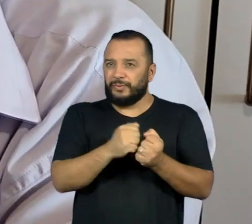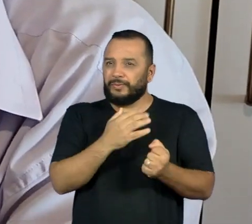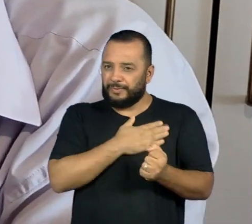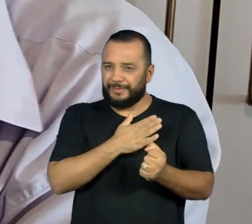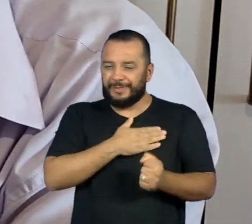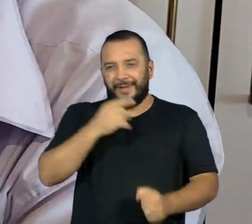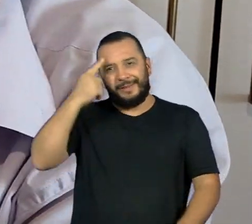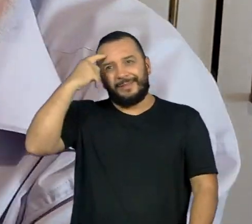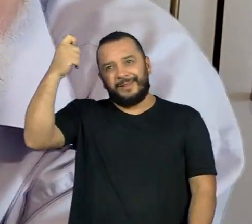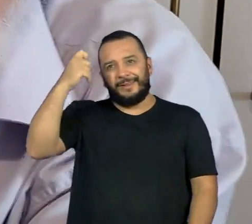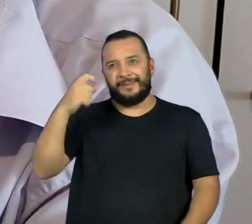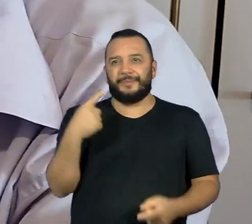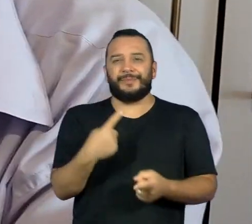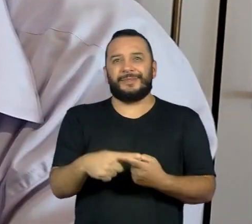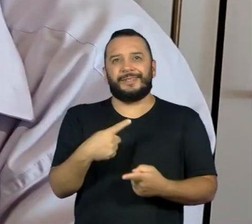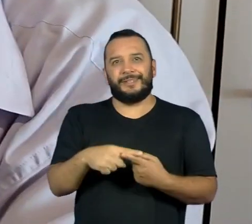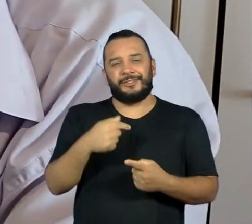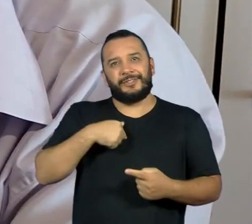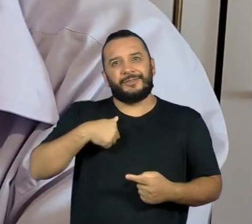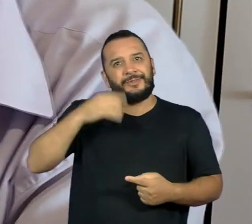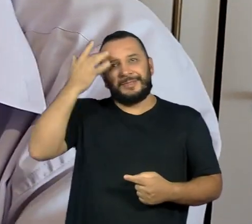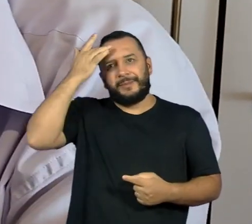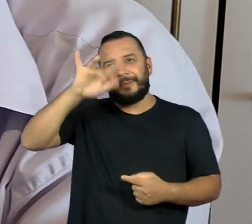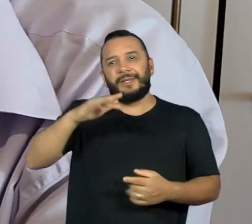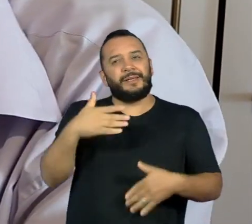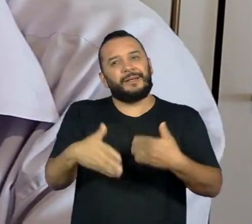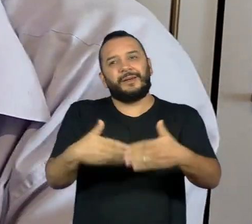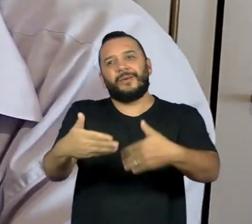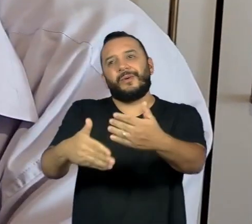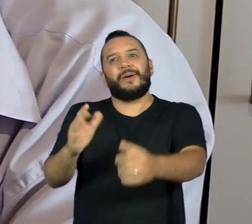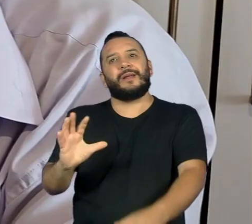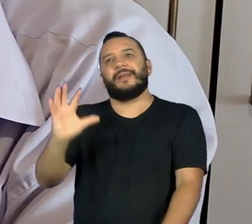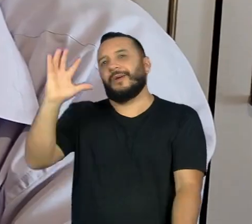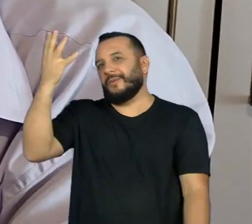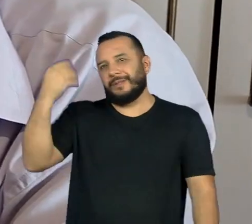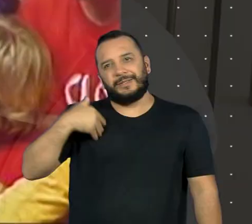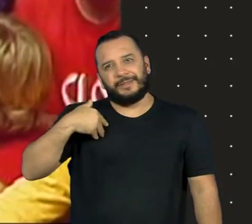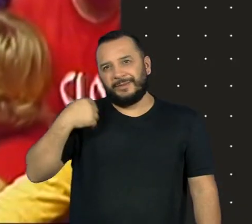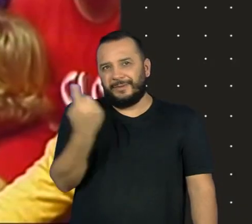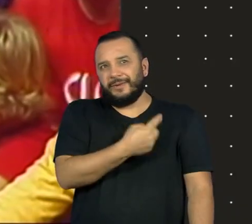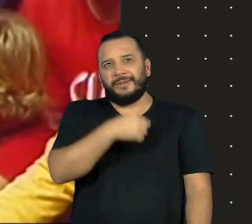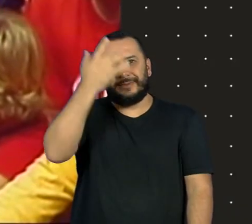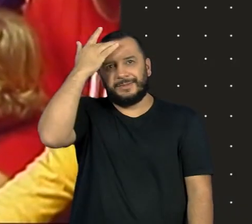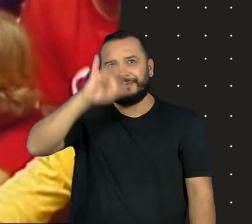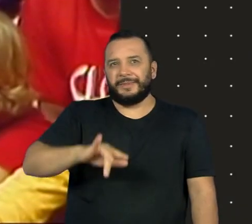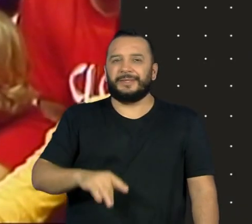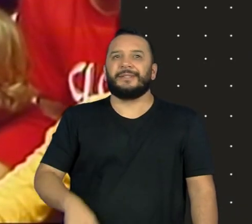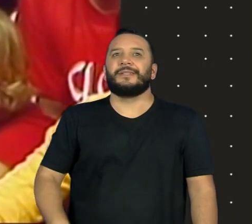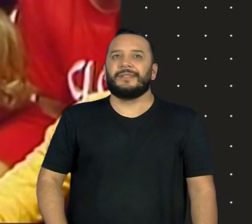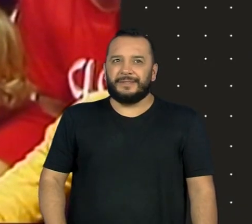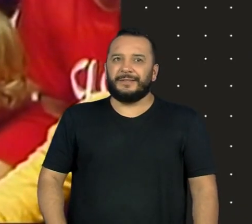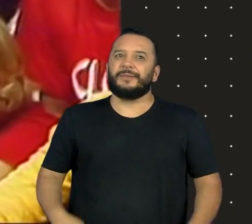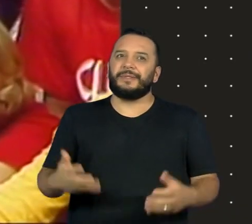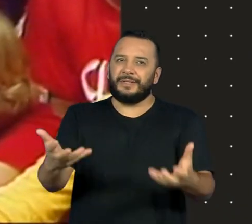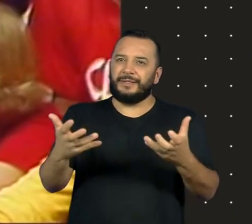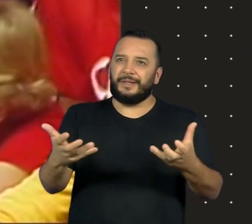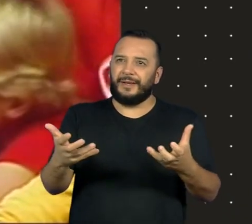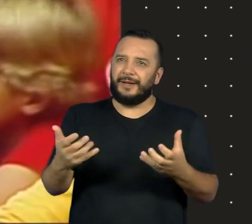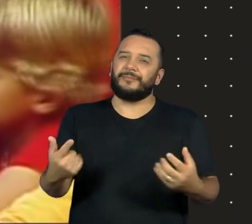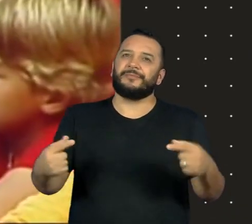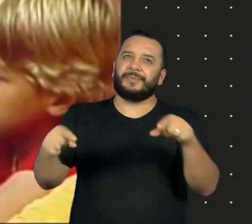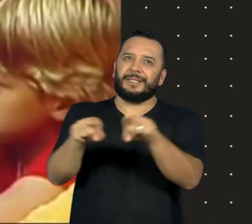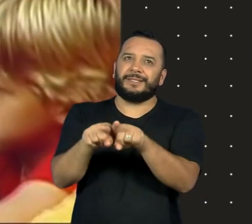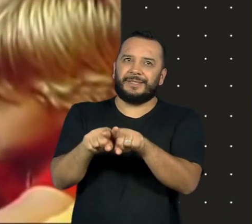ideia, porque nós não sabíamos o que aquilo era, nem onde ia dar, né? E eu queria que essa pessoa